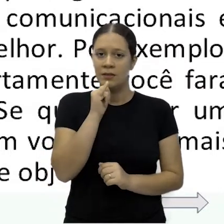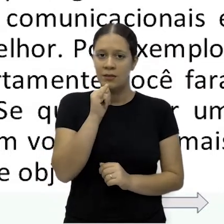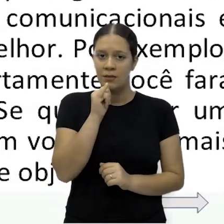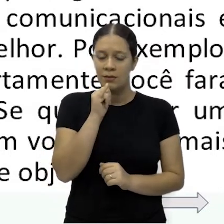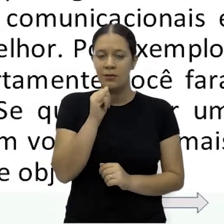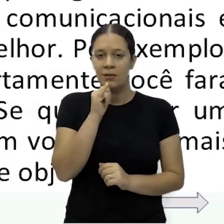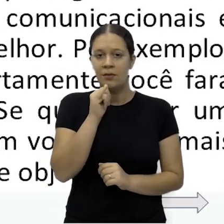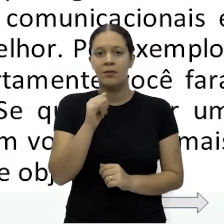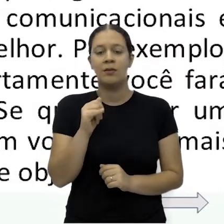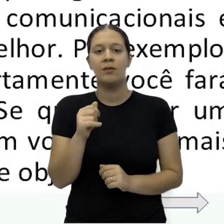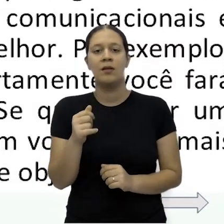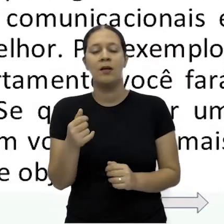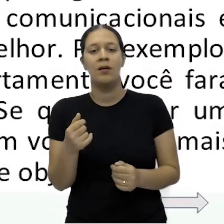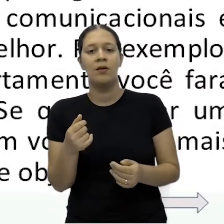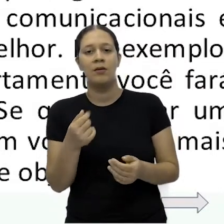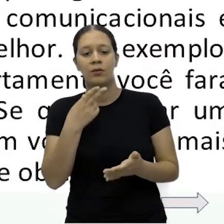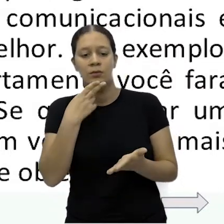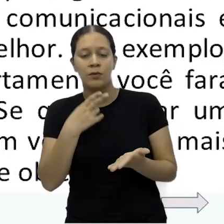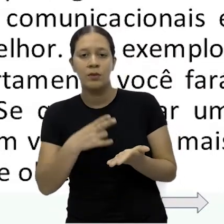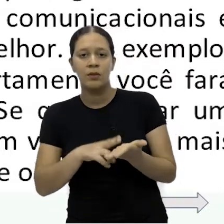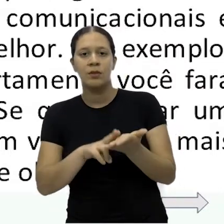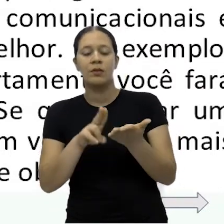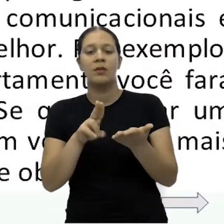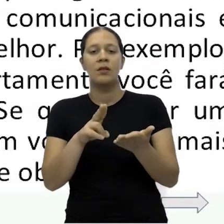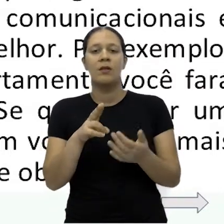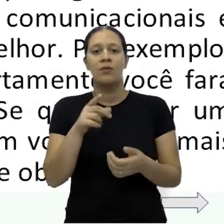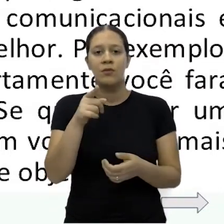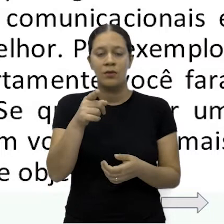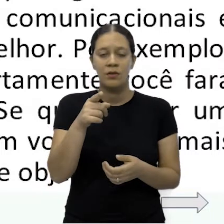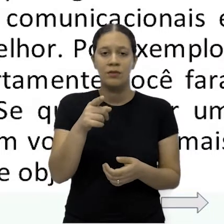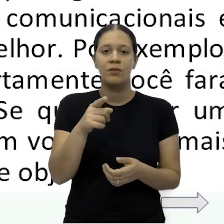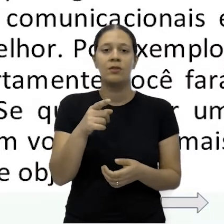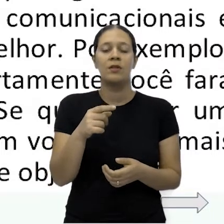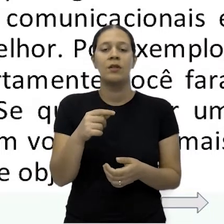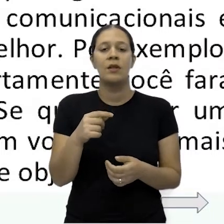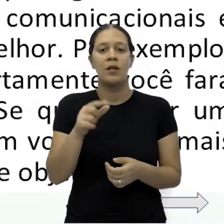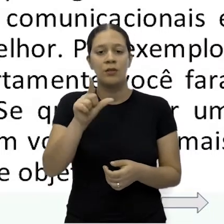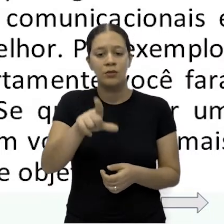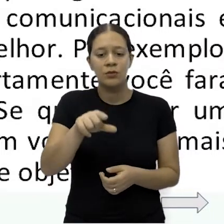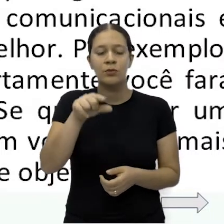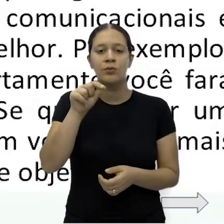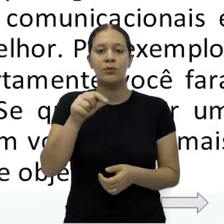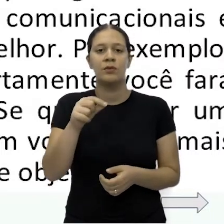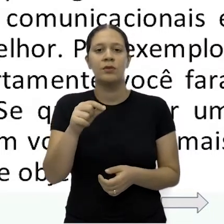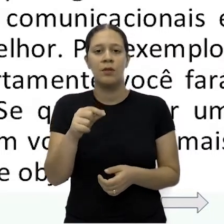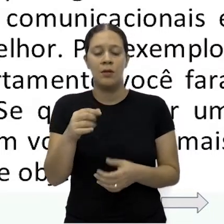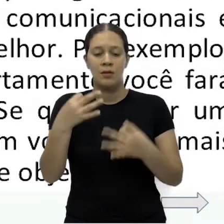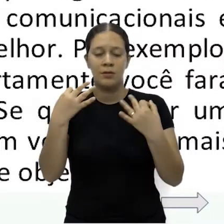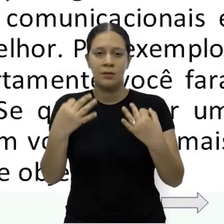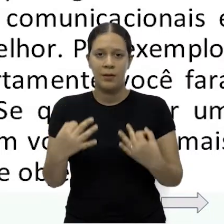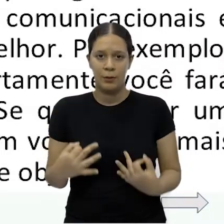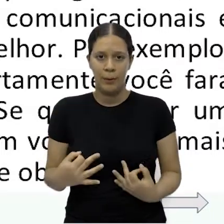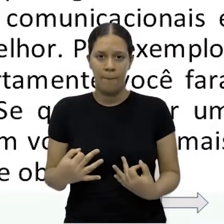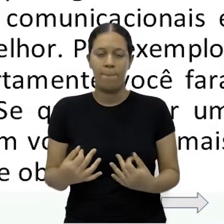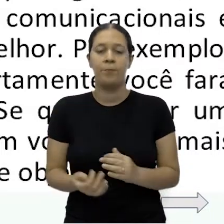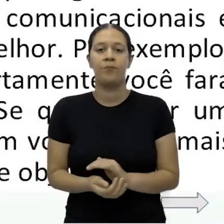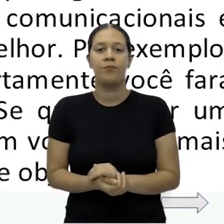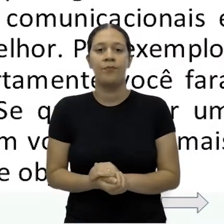Por exemplo, se a intenção é escrever uma carta ou um e-mail, certamente você fará escolhas linguísticas mais adequadas para a